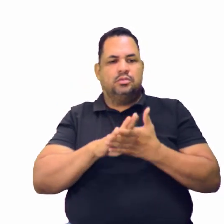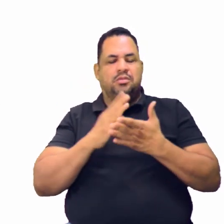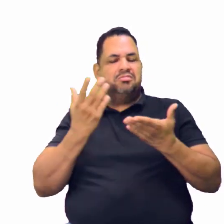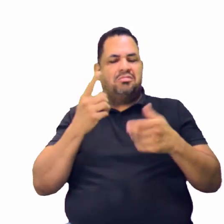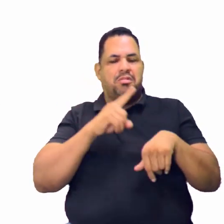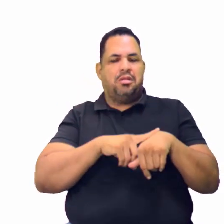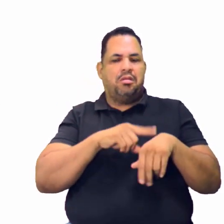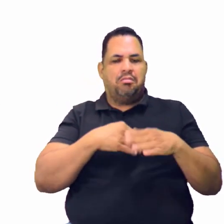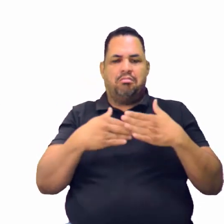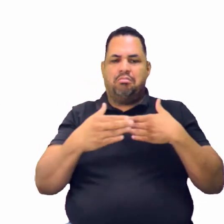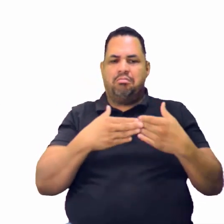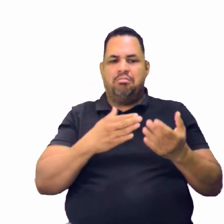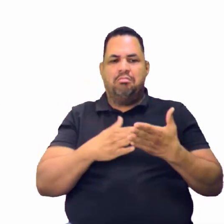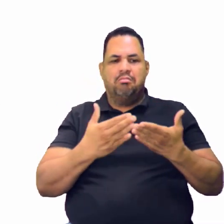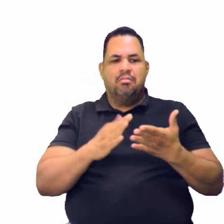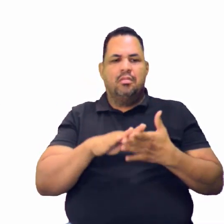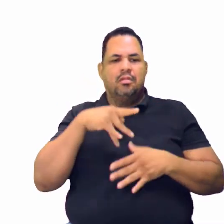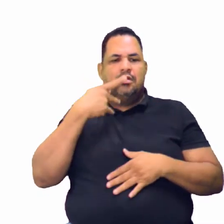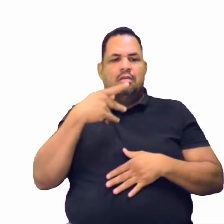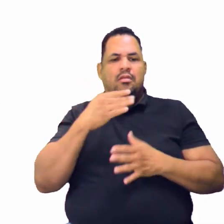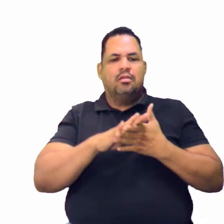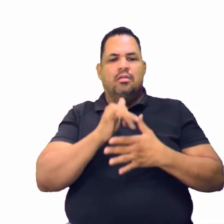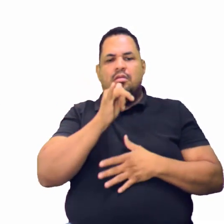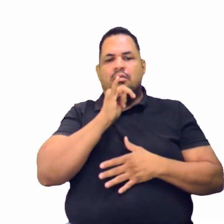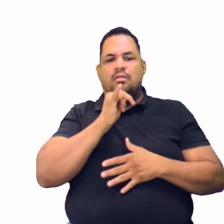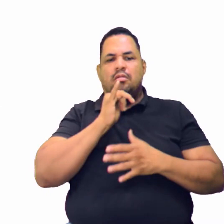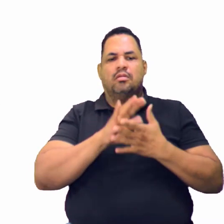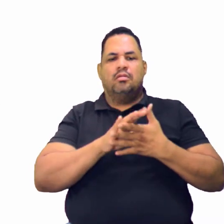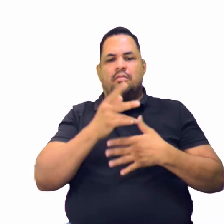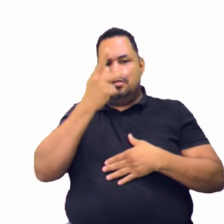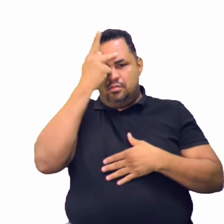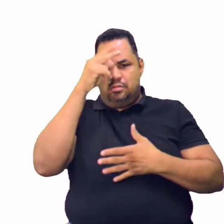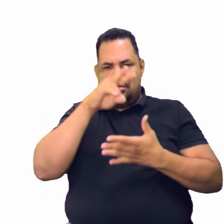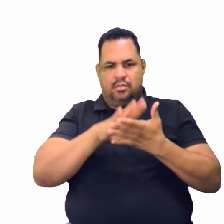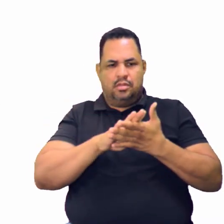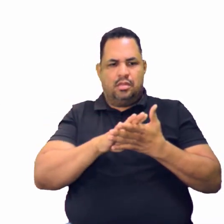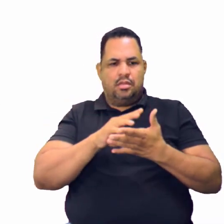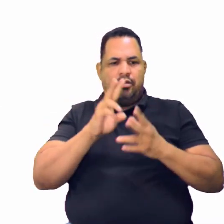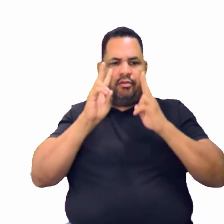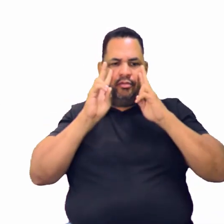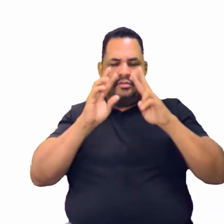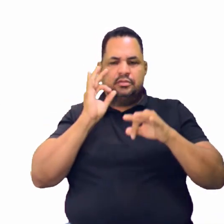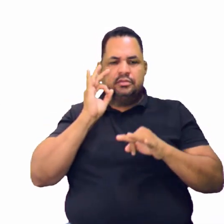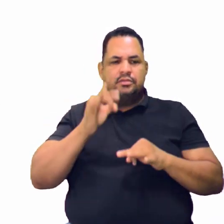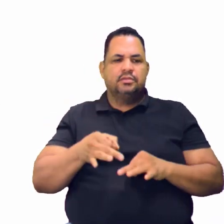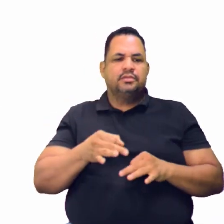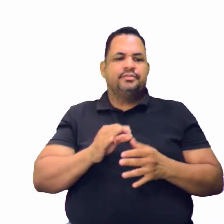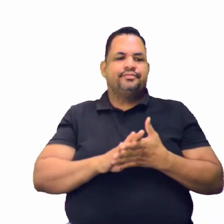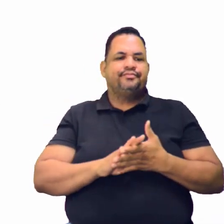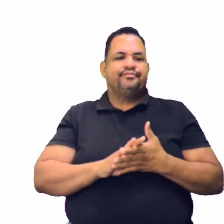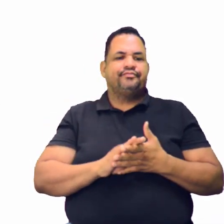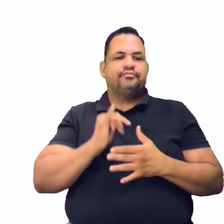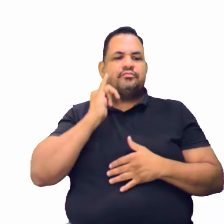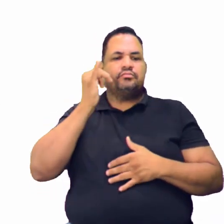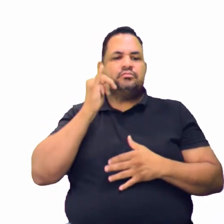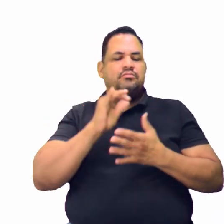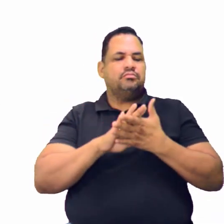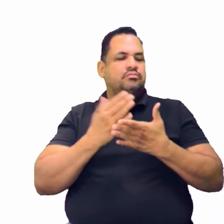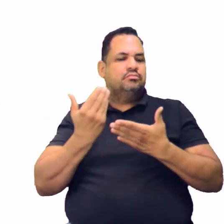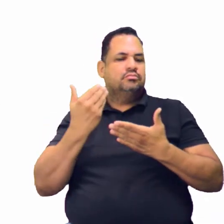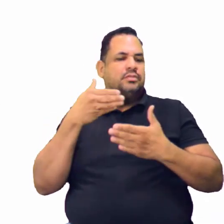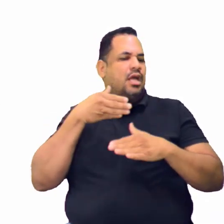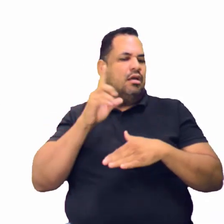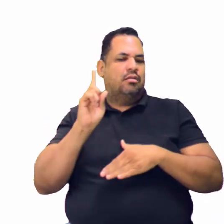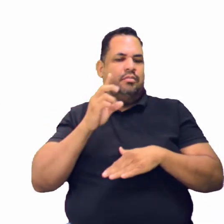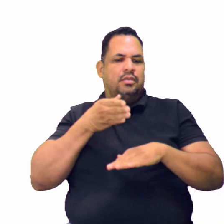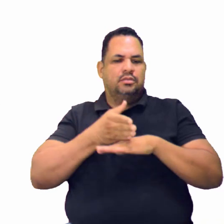hora. D. Fala de maneira exemplar ao leitor porque considere sua visão mais correta. E. É o narrador neutro que